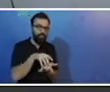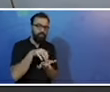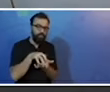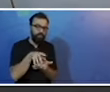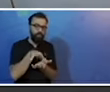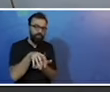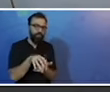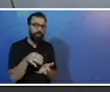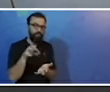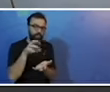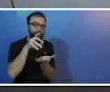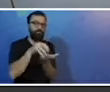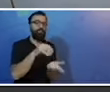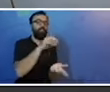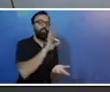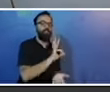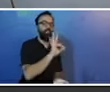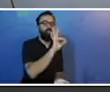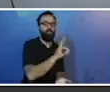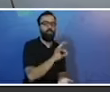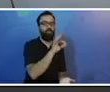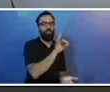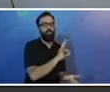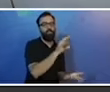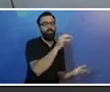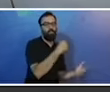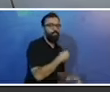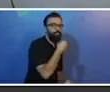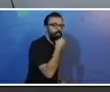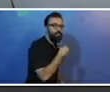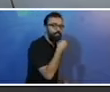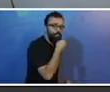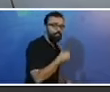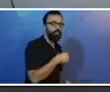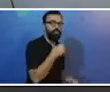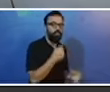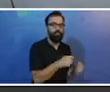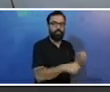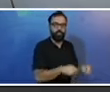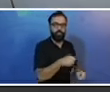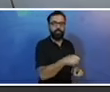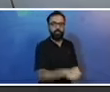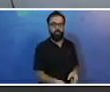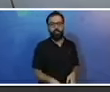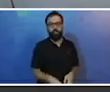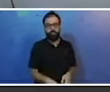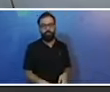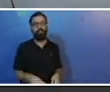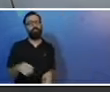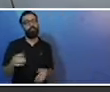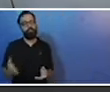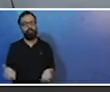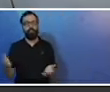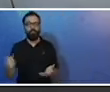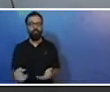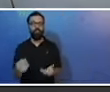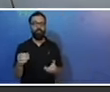aranha aranha na mosca a mosca na velha e a velha fia